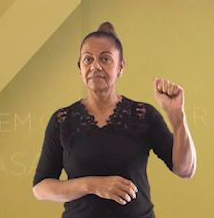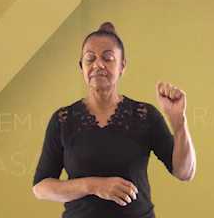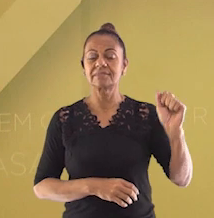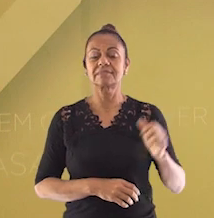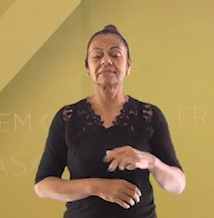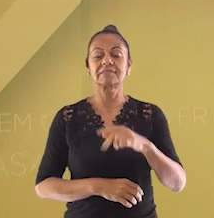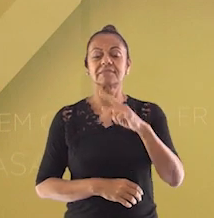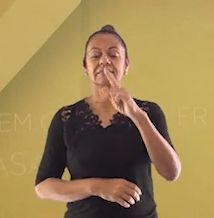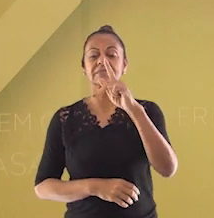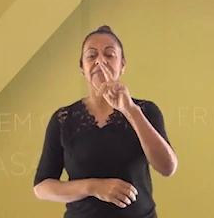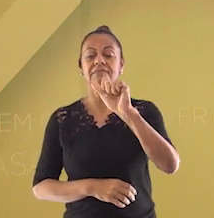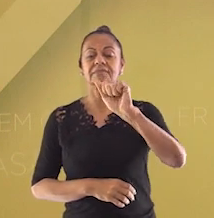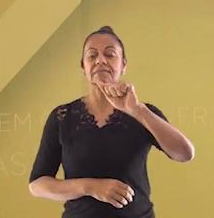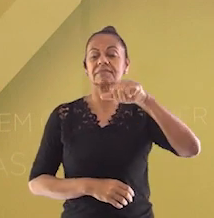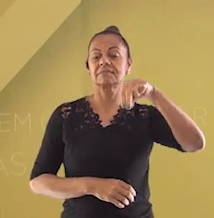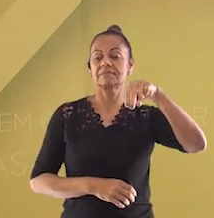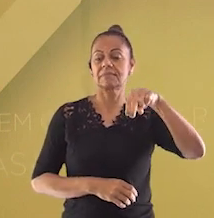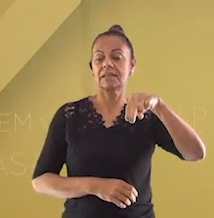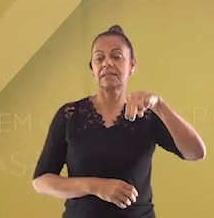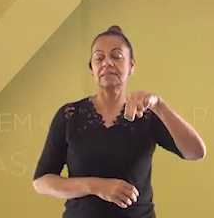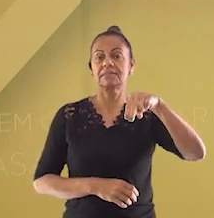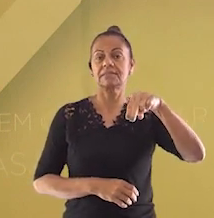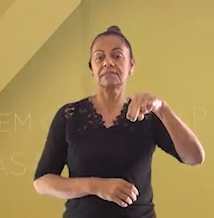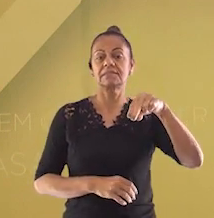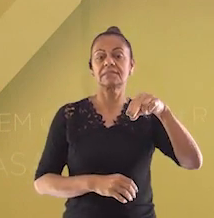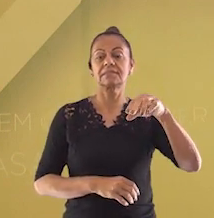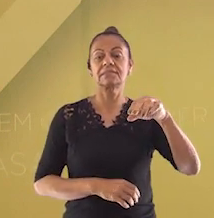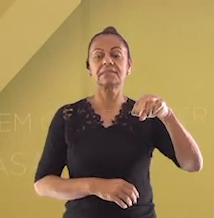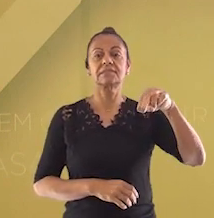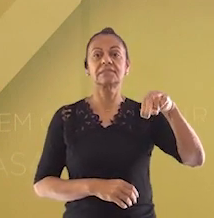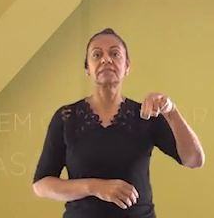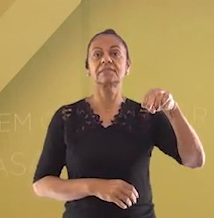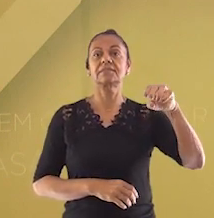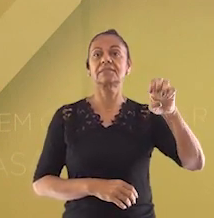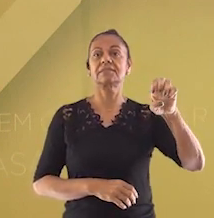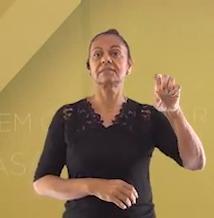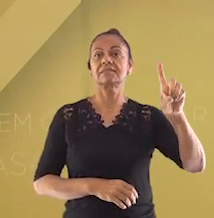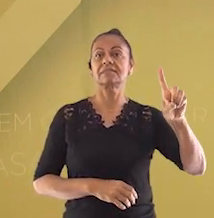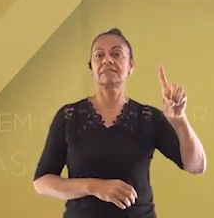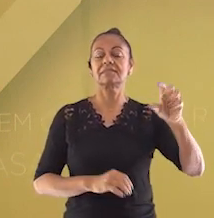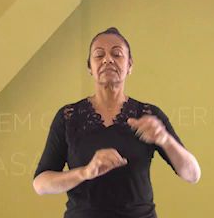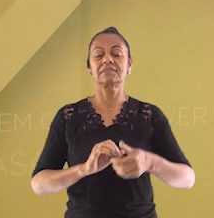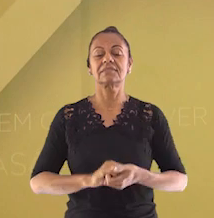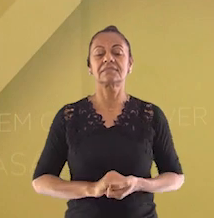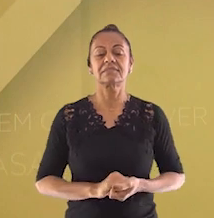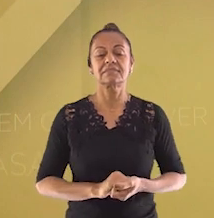Lenda com a última letra dobrada Mas e de repente